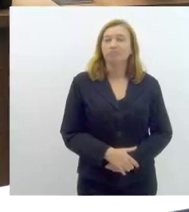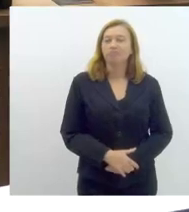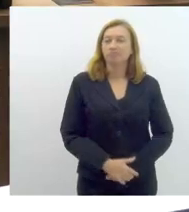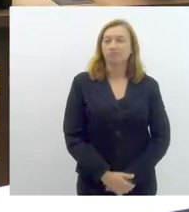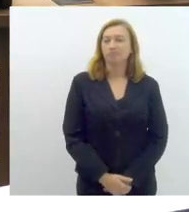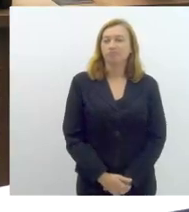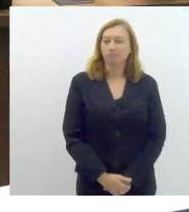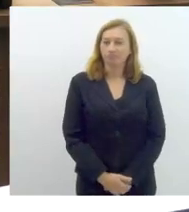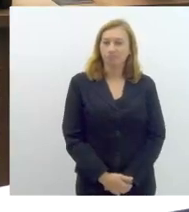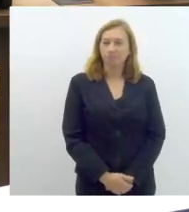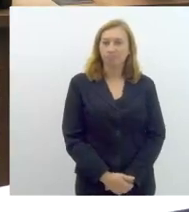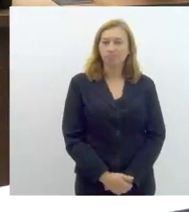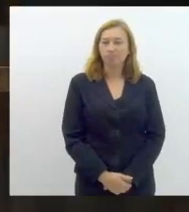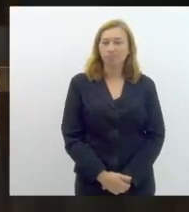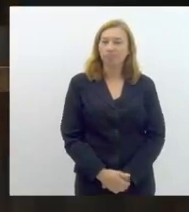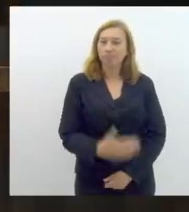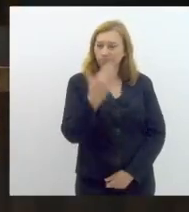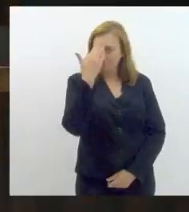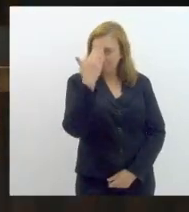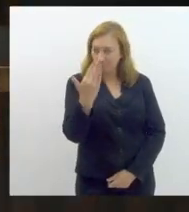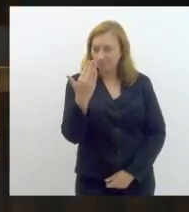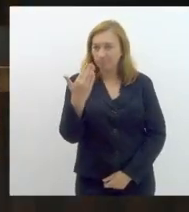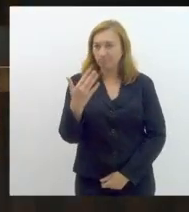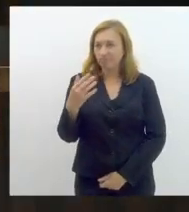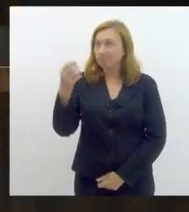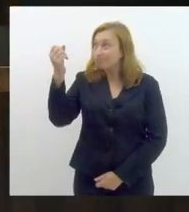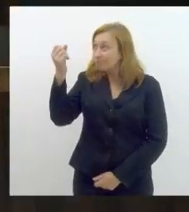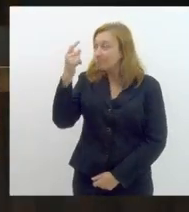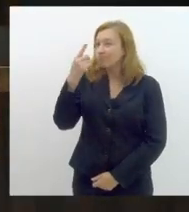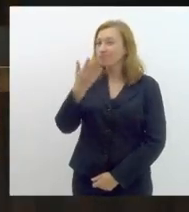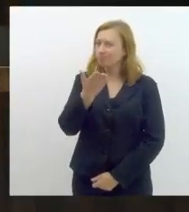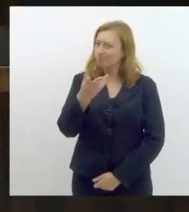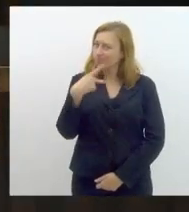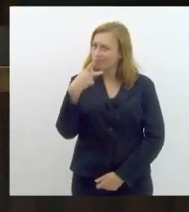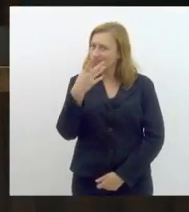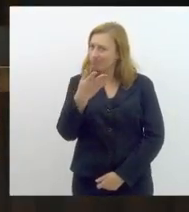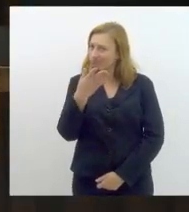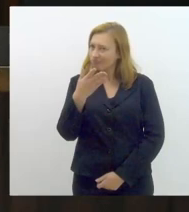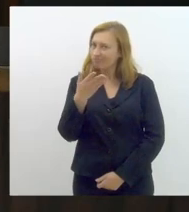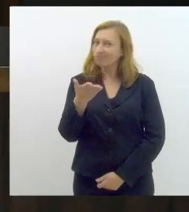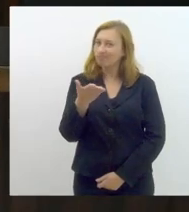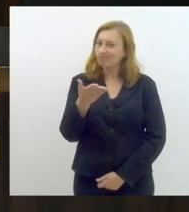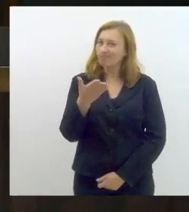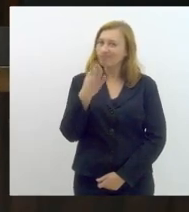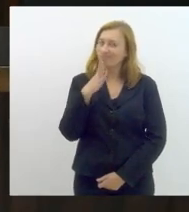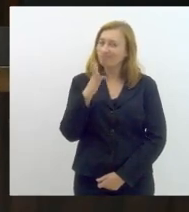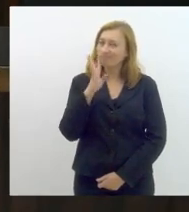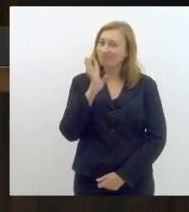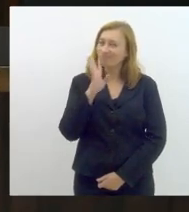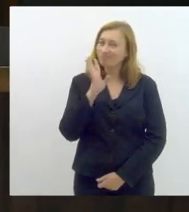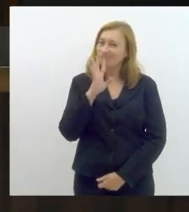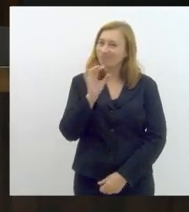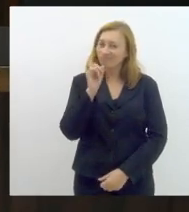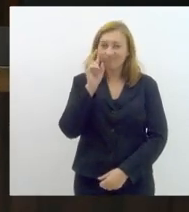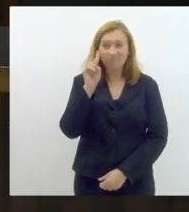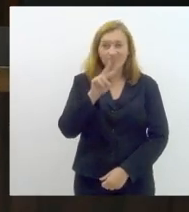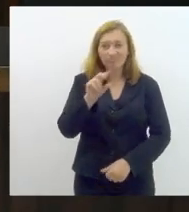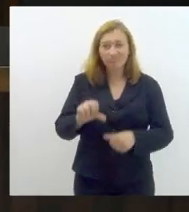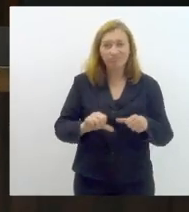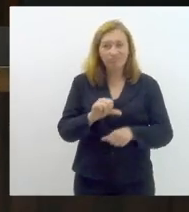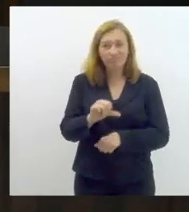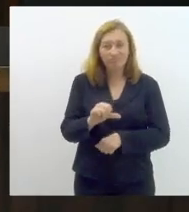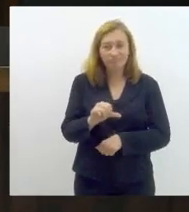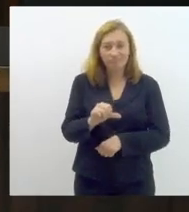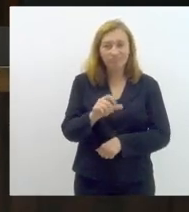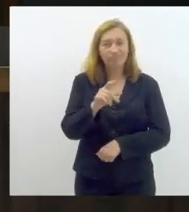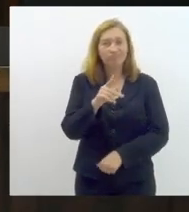Muito obrigada, Maísa. Inspiradora seu discurso. Acho que é muito bacana ver a transformação que o Parlamento